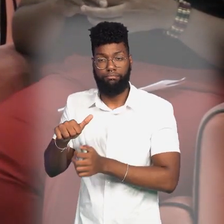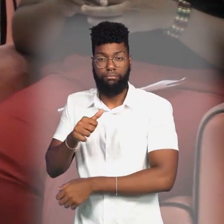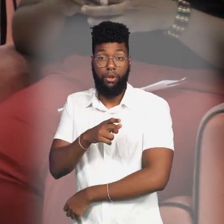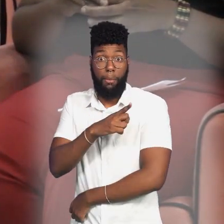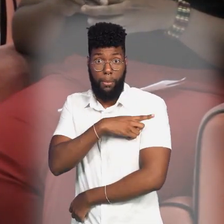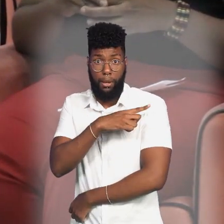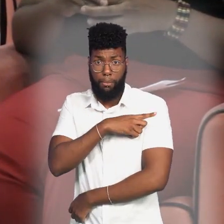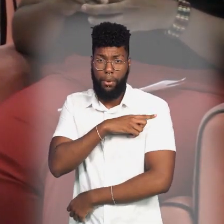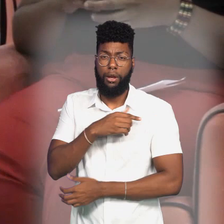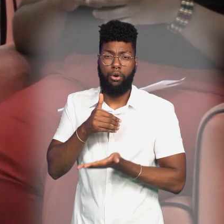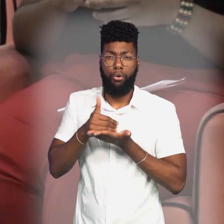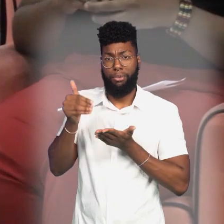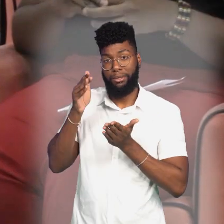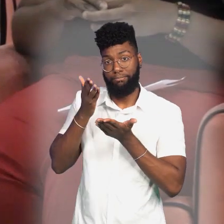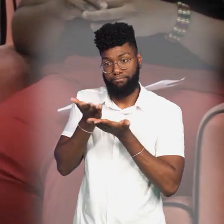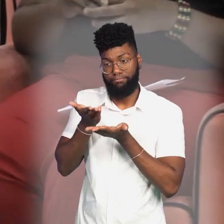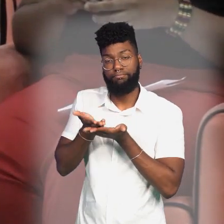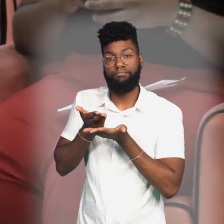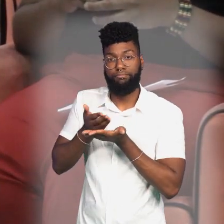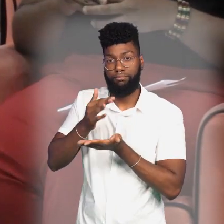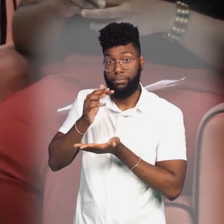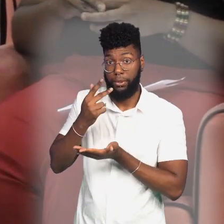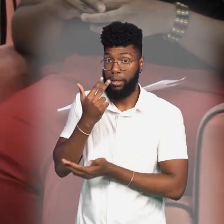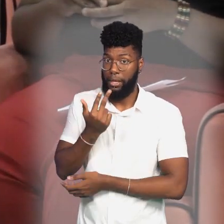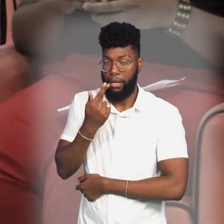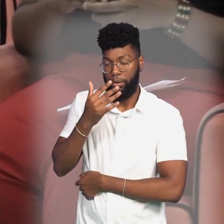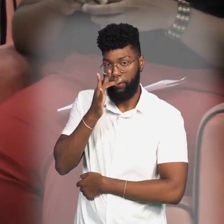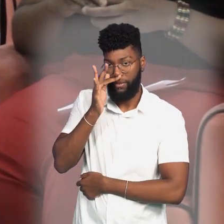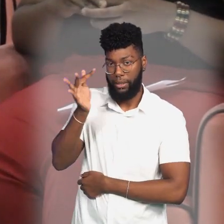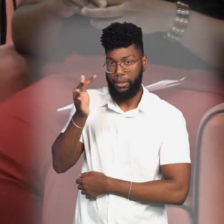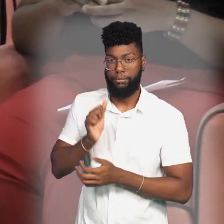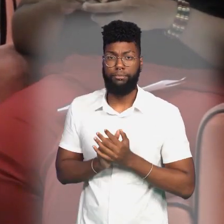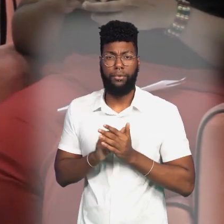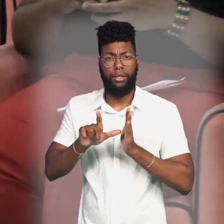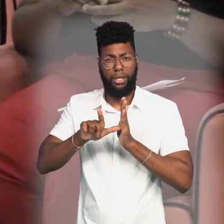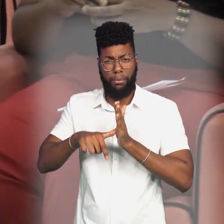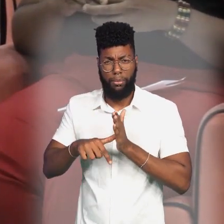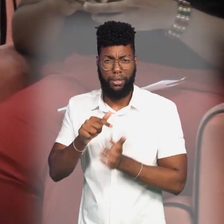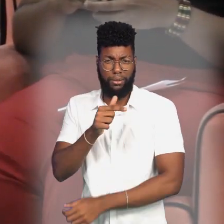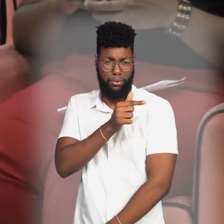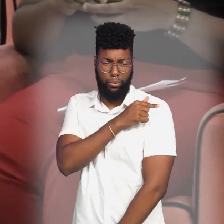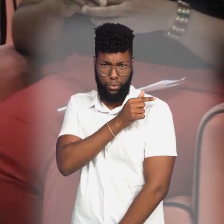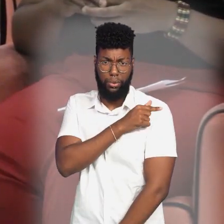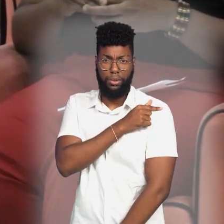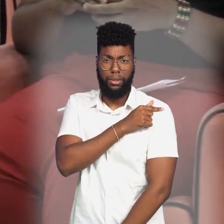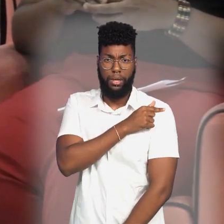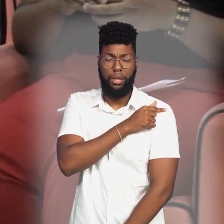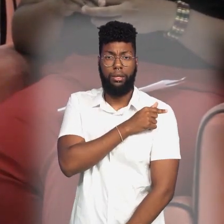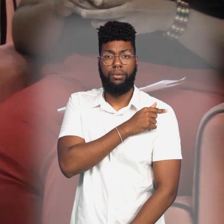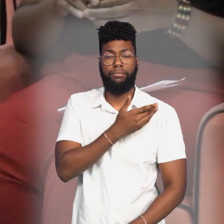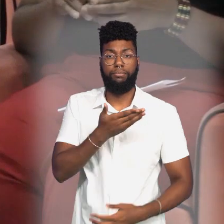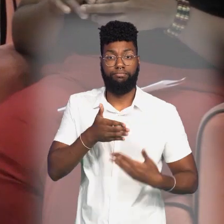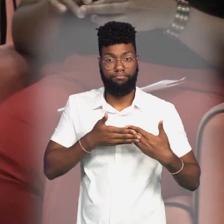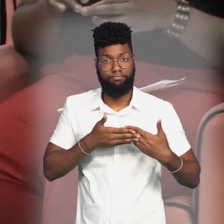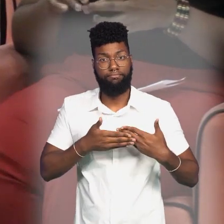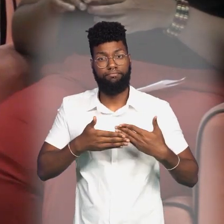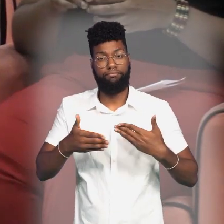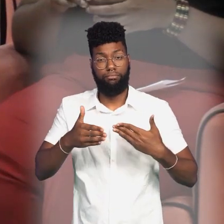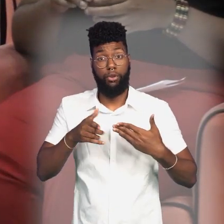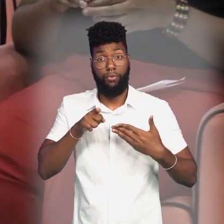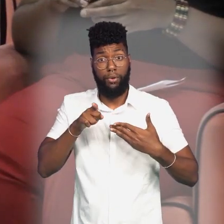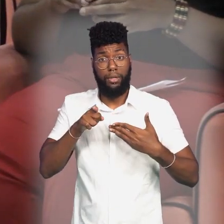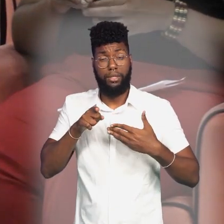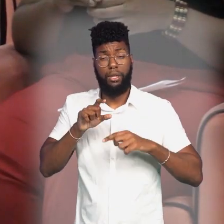estuda francês. E aí depois tem o 7º ano, que passando o 7º ano você vai